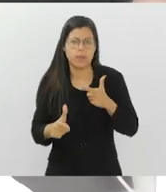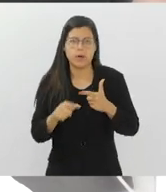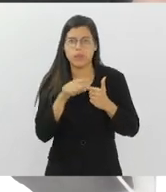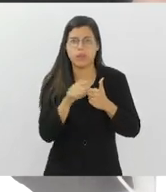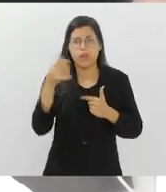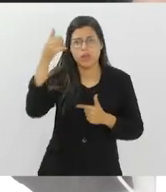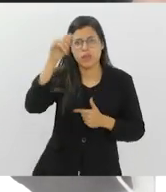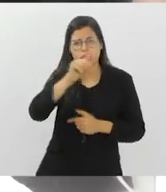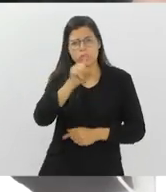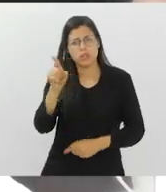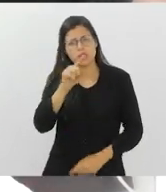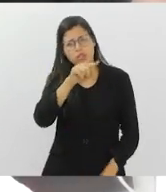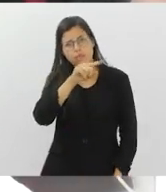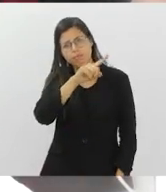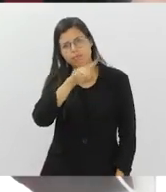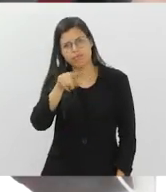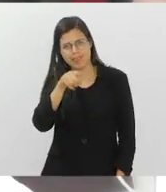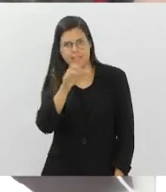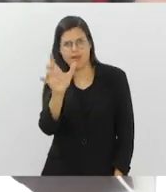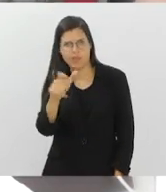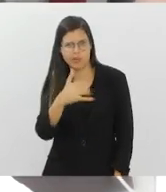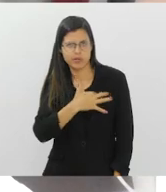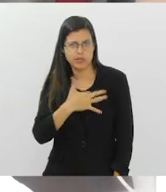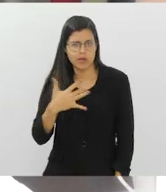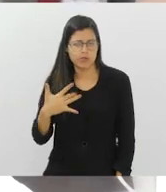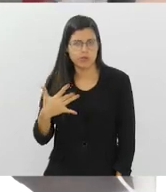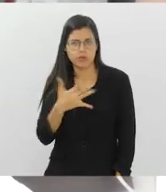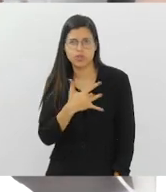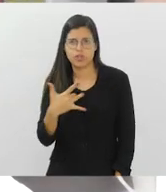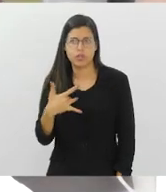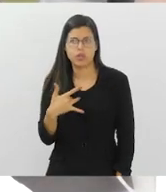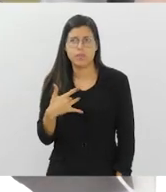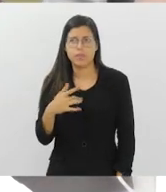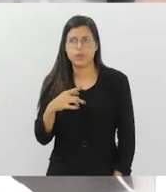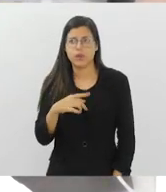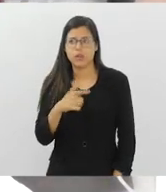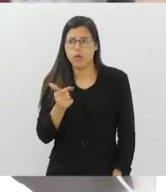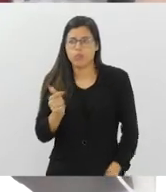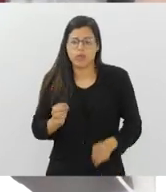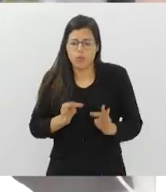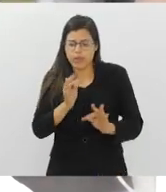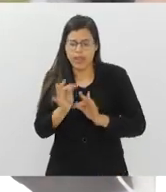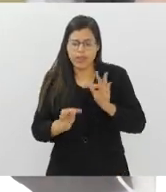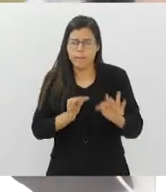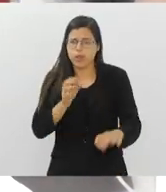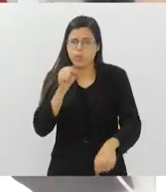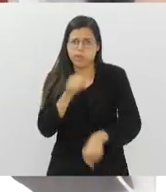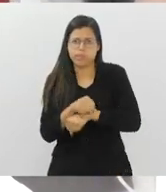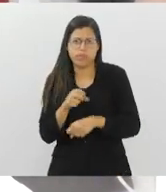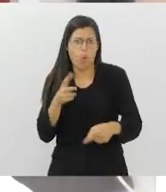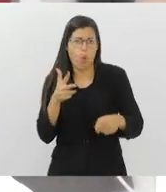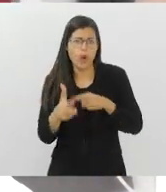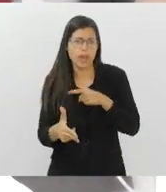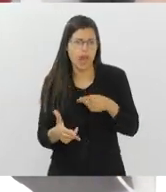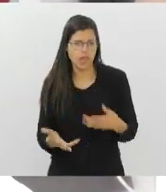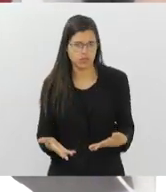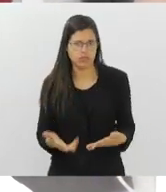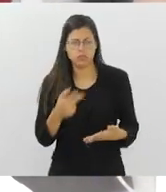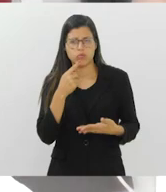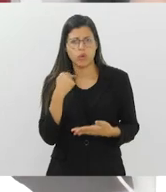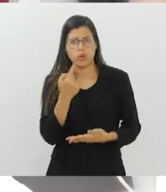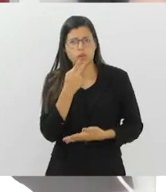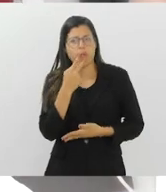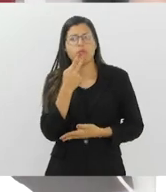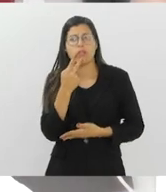planos cancelados, e mais do que isso, não é plano cancelado, minha gente, que vocês não tenham o tratamento interrompido. É isso que nós estamos falando, nós estamos